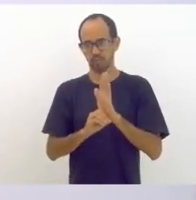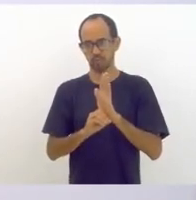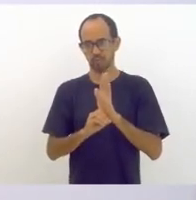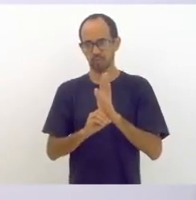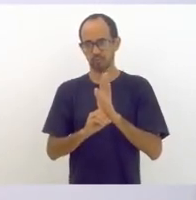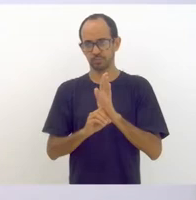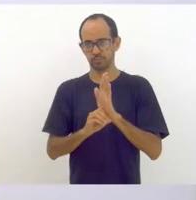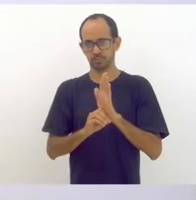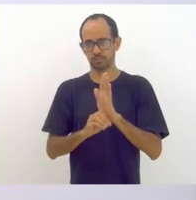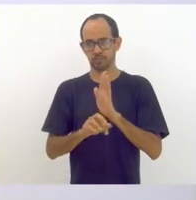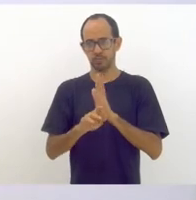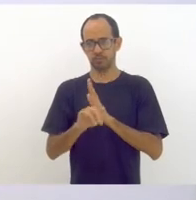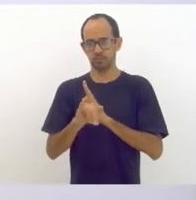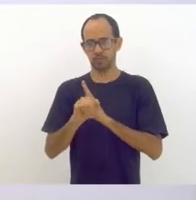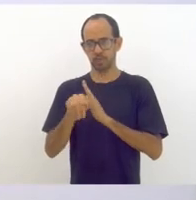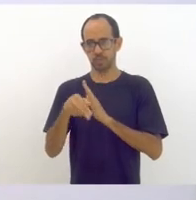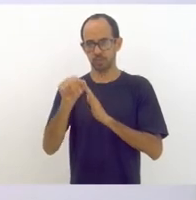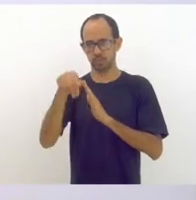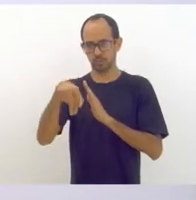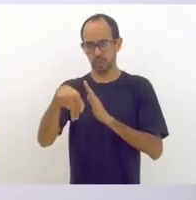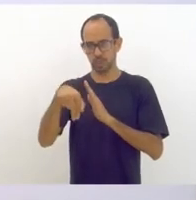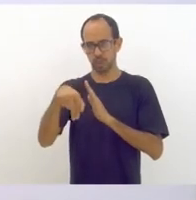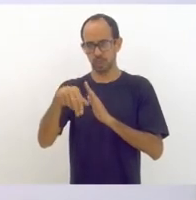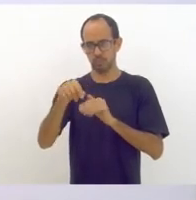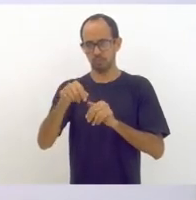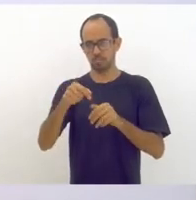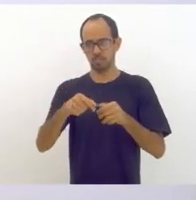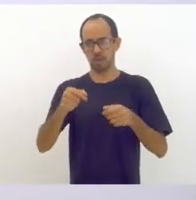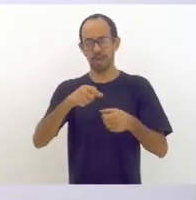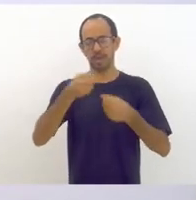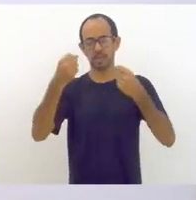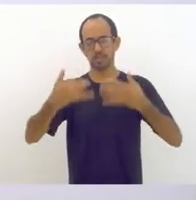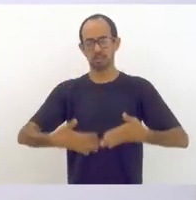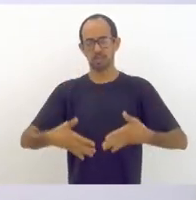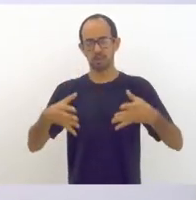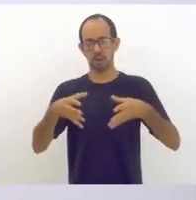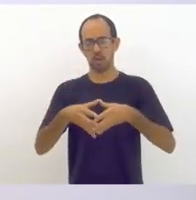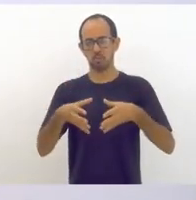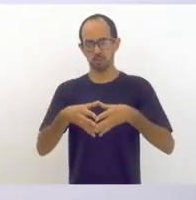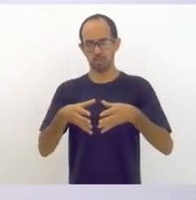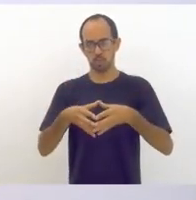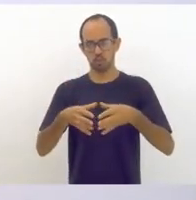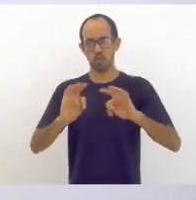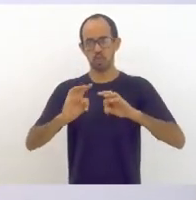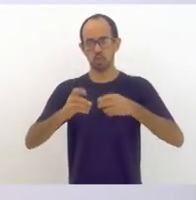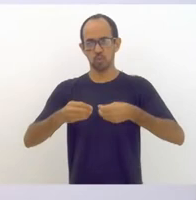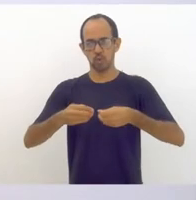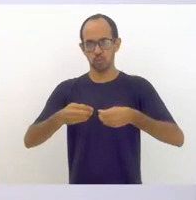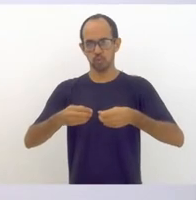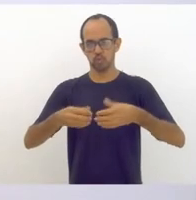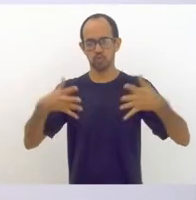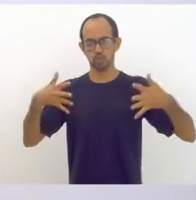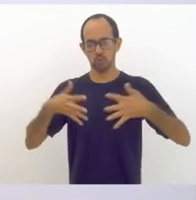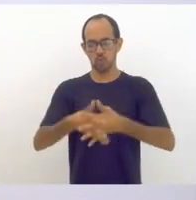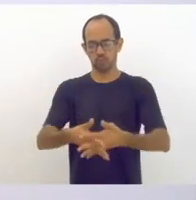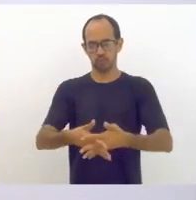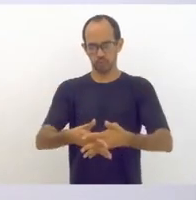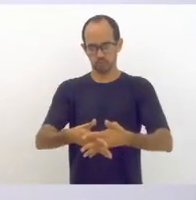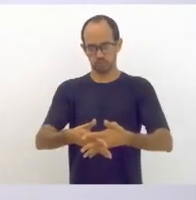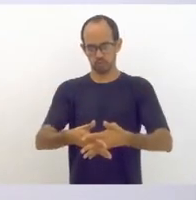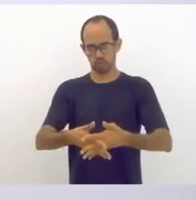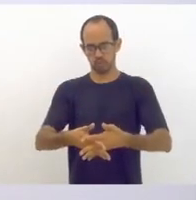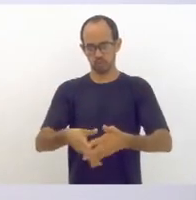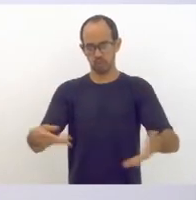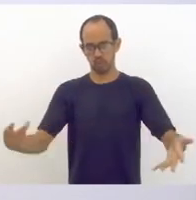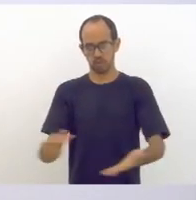para a Firjan, para que a Firjan possa pontuar para a comissão todos os conflitos que se